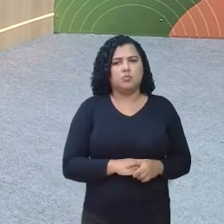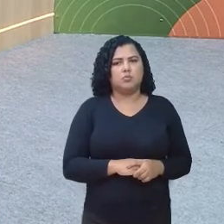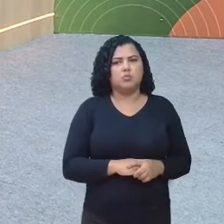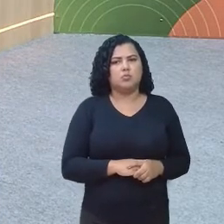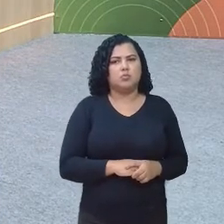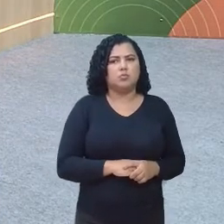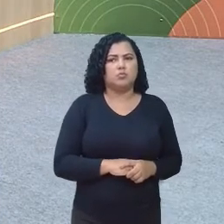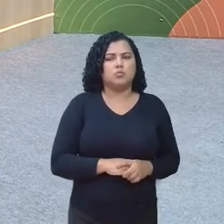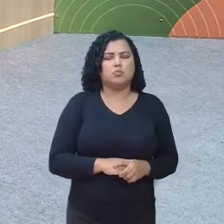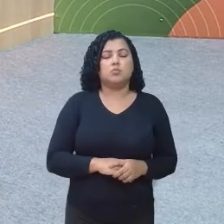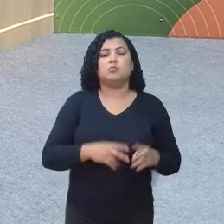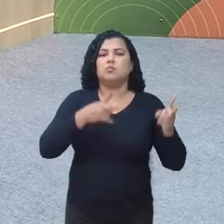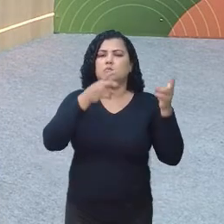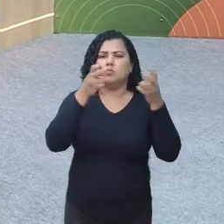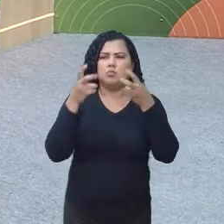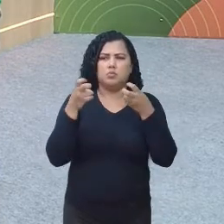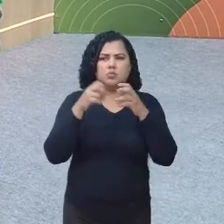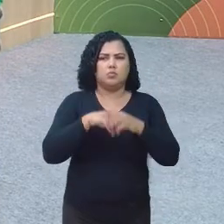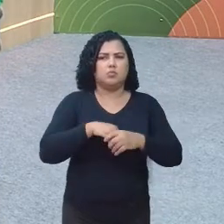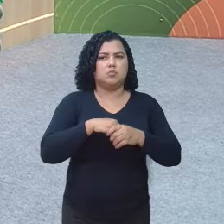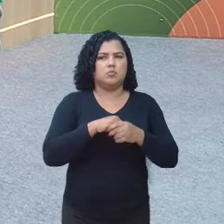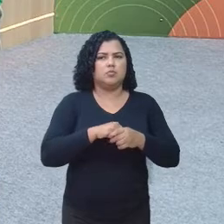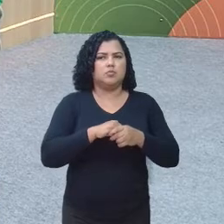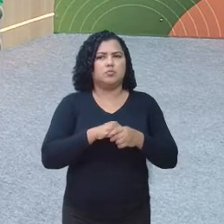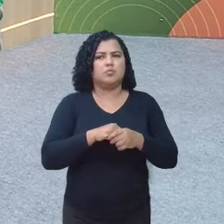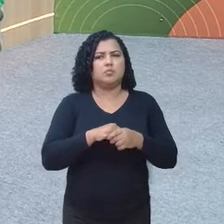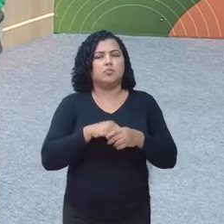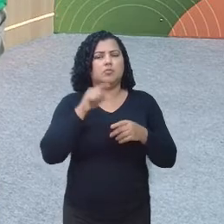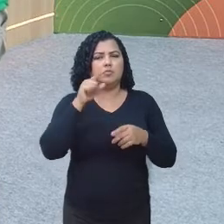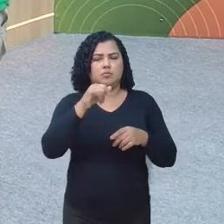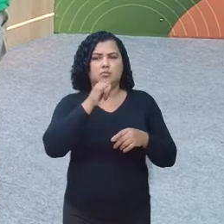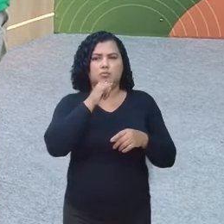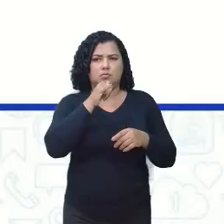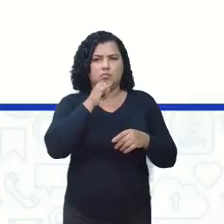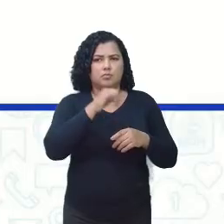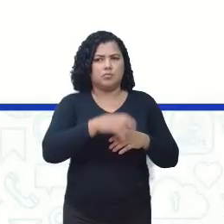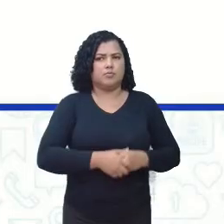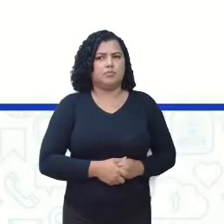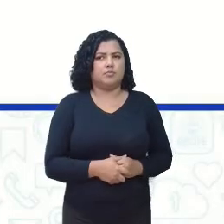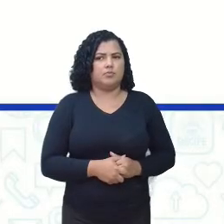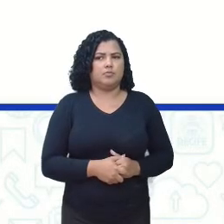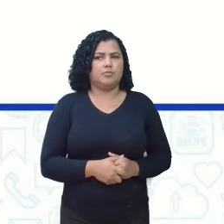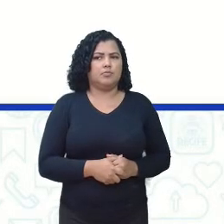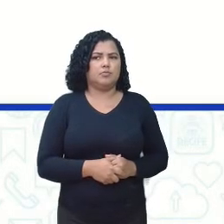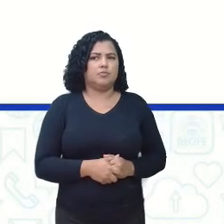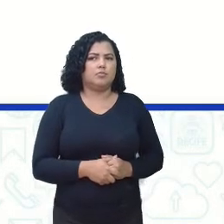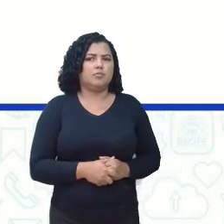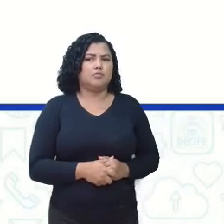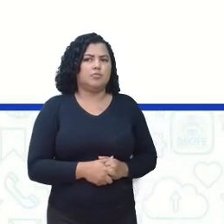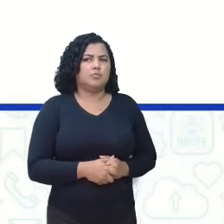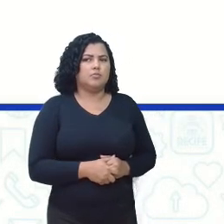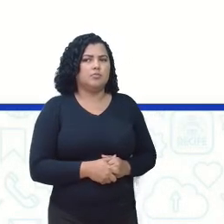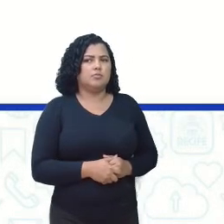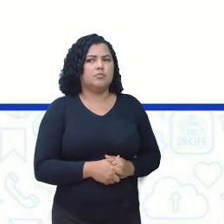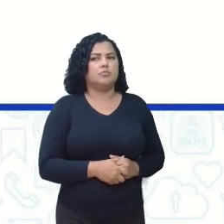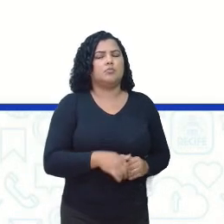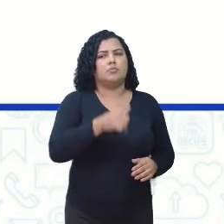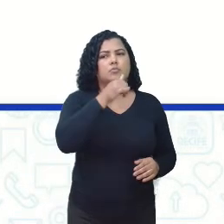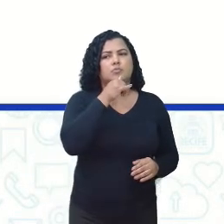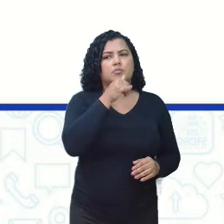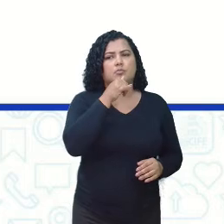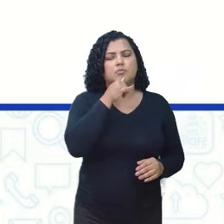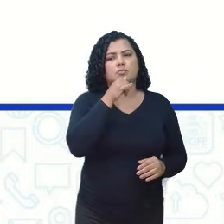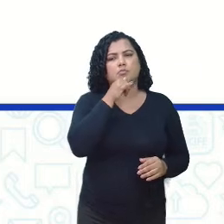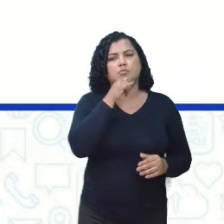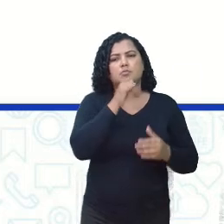certo? Então, veja, vamos observar bem esse exemplo aqui. Eu acho que a passagem de potenciação para radiciação